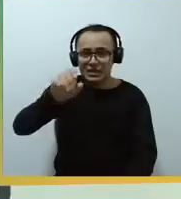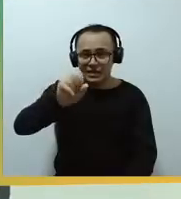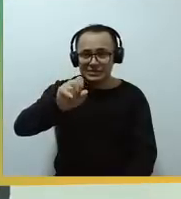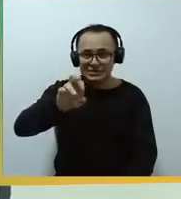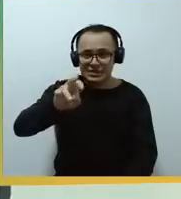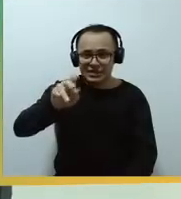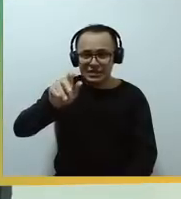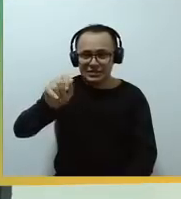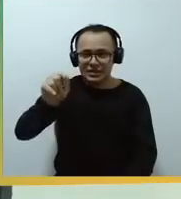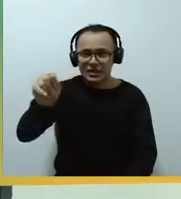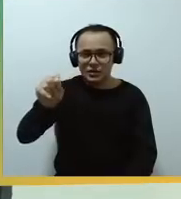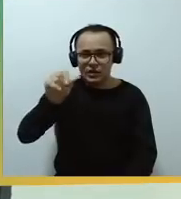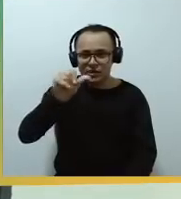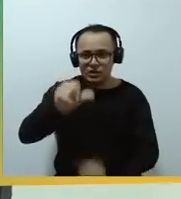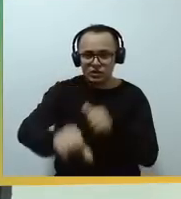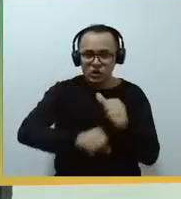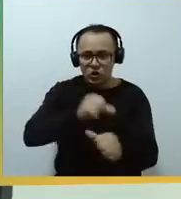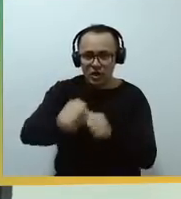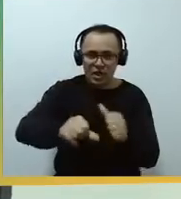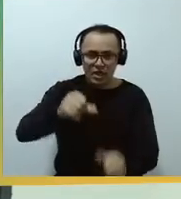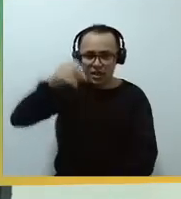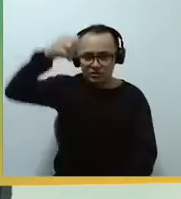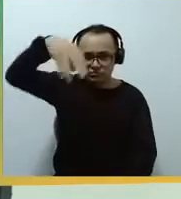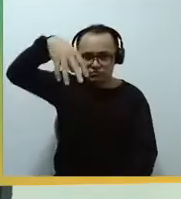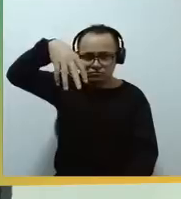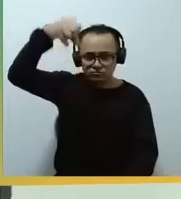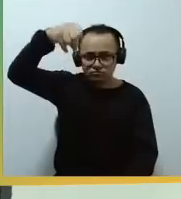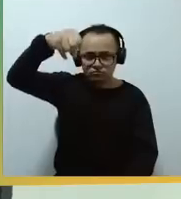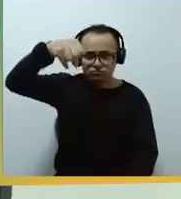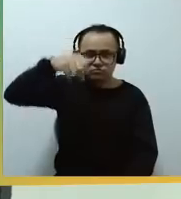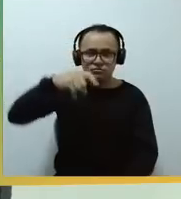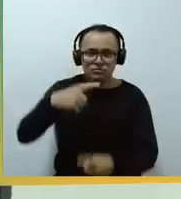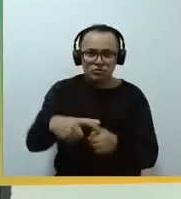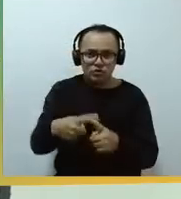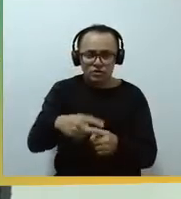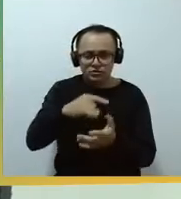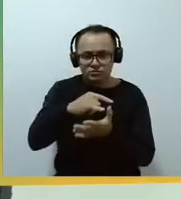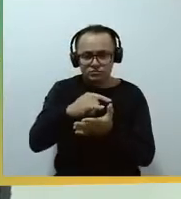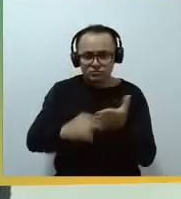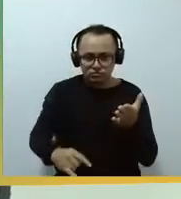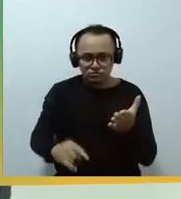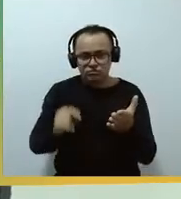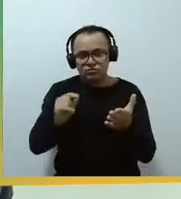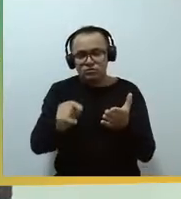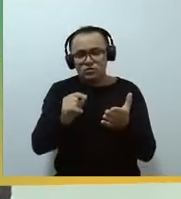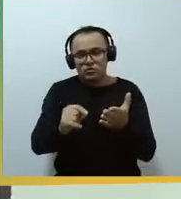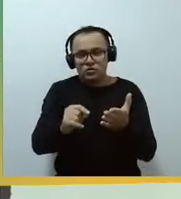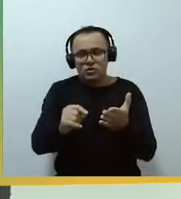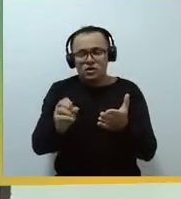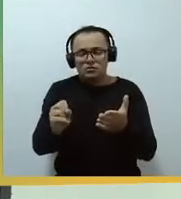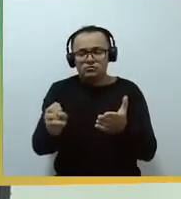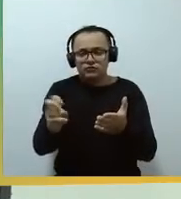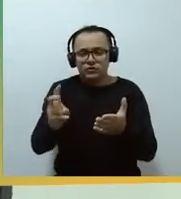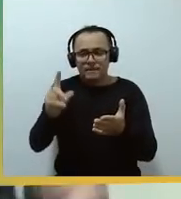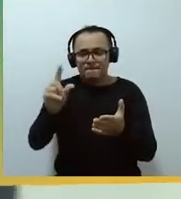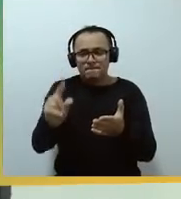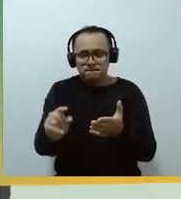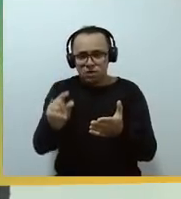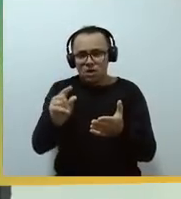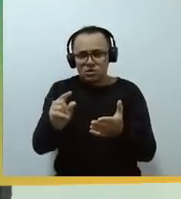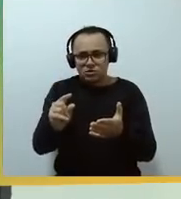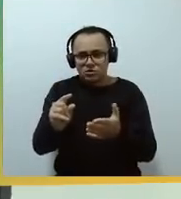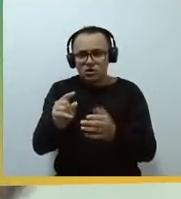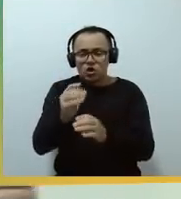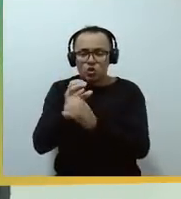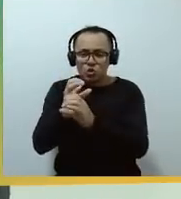só troca de lâmpadas. Esta foi a informação que eu recebi dos engenheiros da época que cuidavam desse setor hoje e estou reproduzindo com confiança, porque